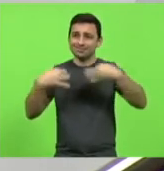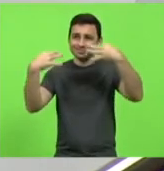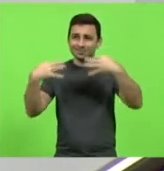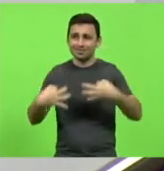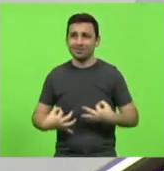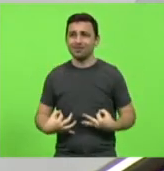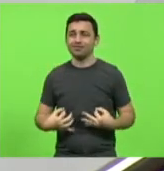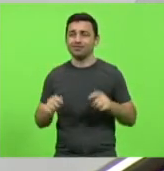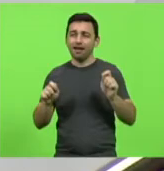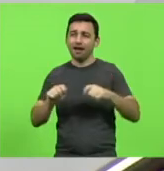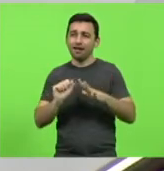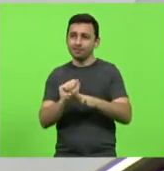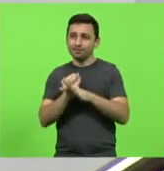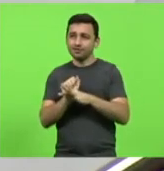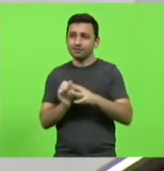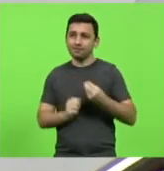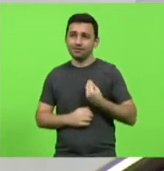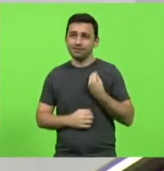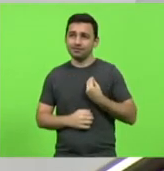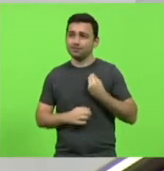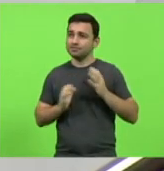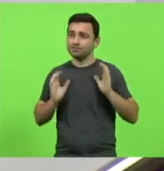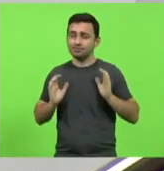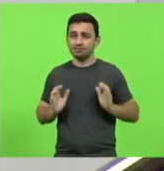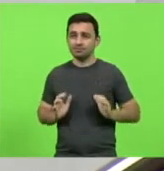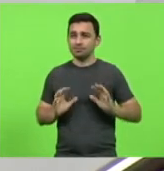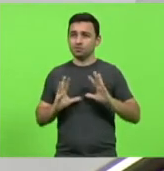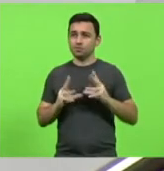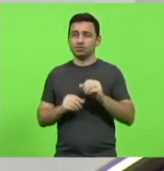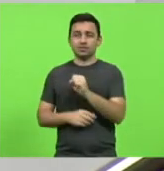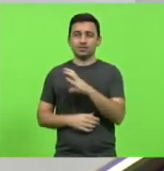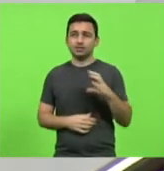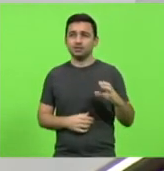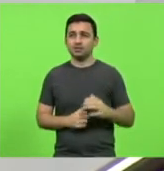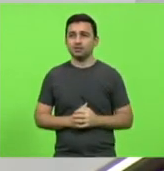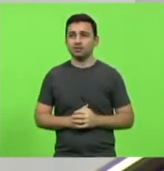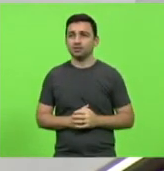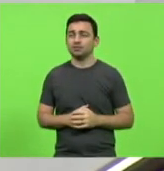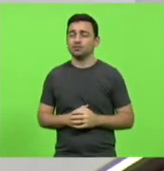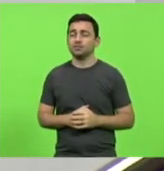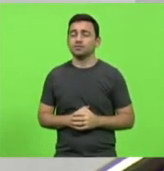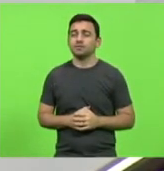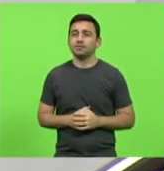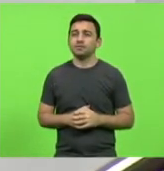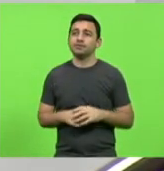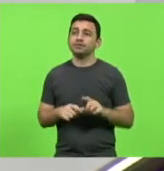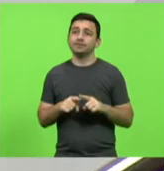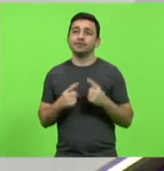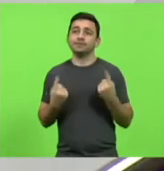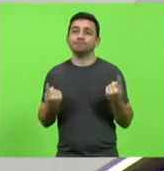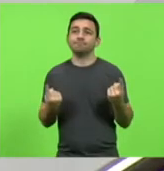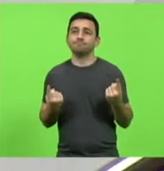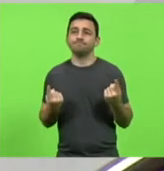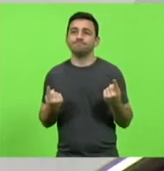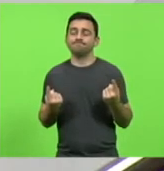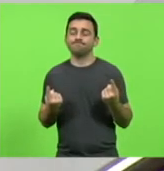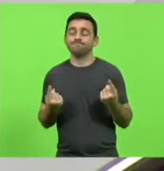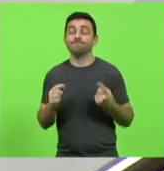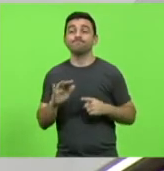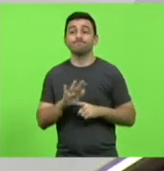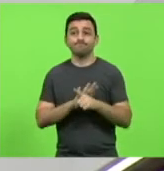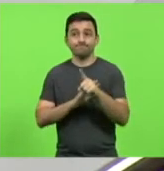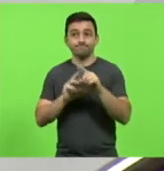venha garantir a vida do cidadão catarinense e aquele que passa por aqui pelas rodovias. Pois bem, então, a grande questão que